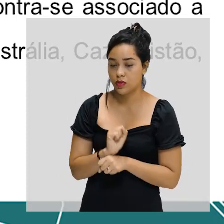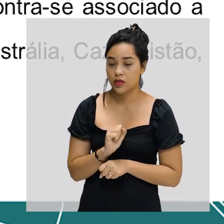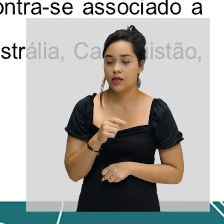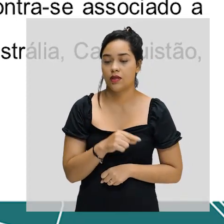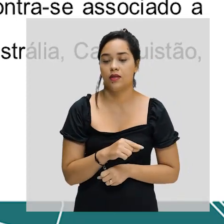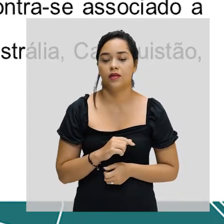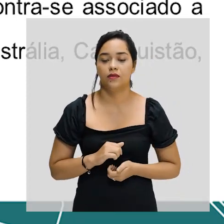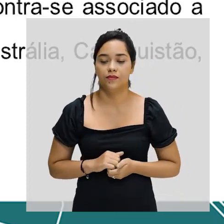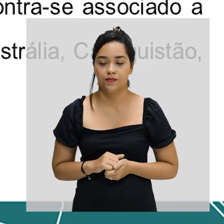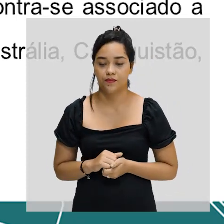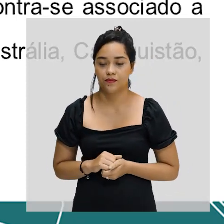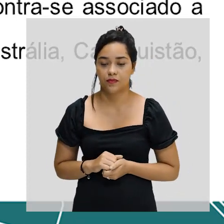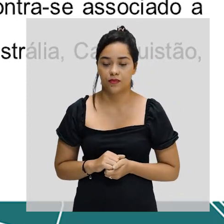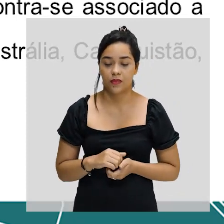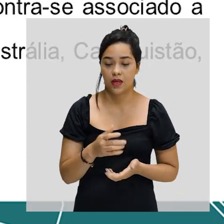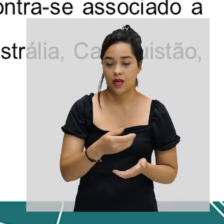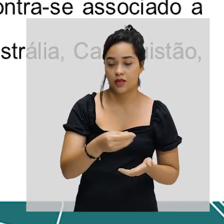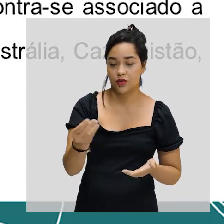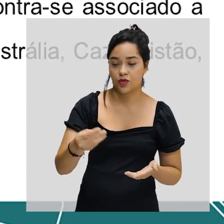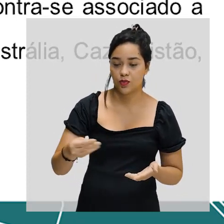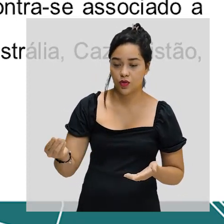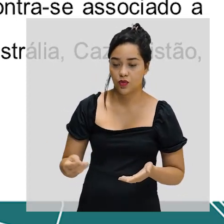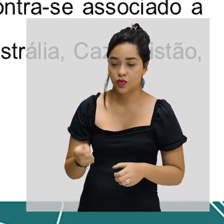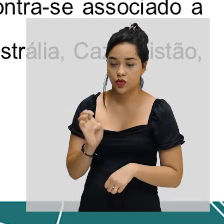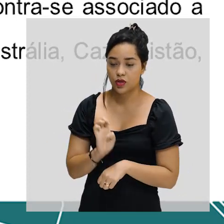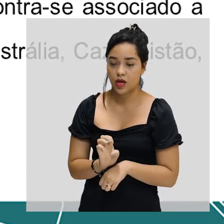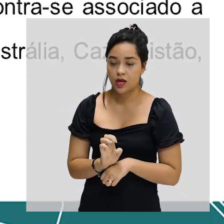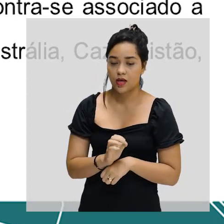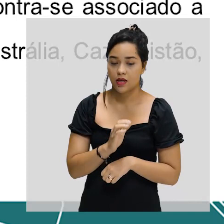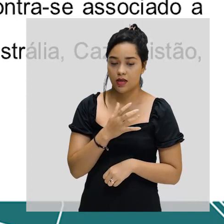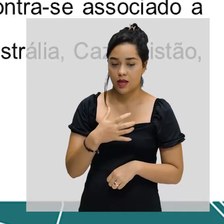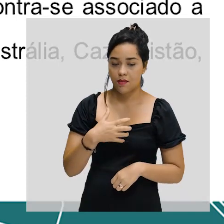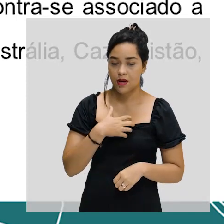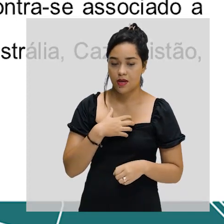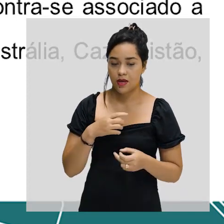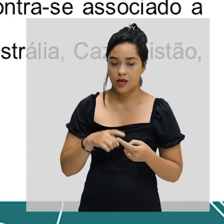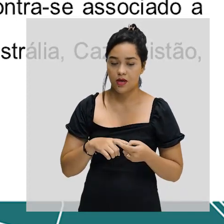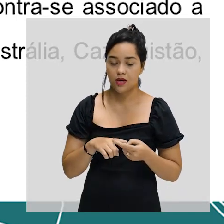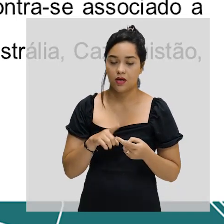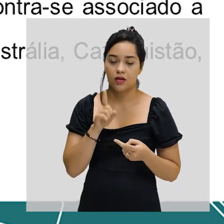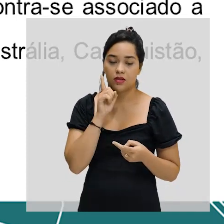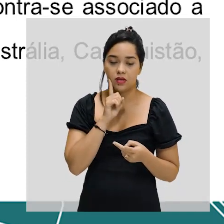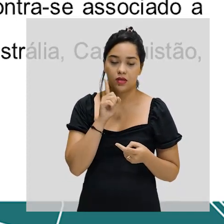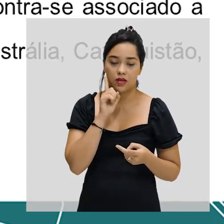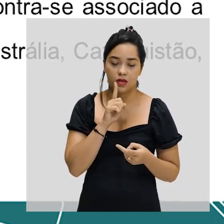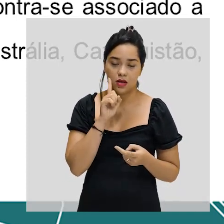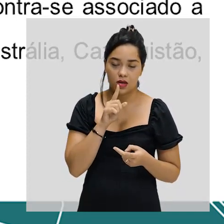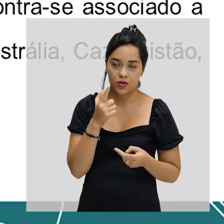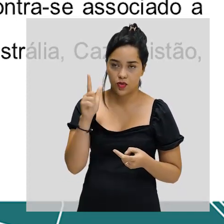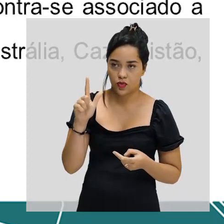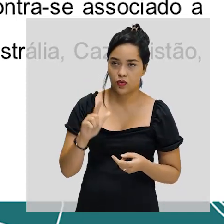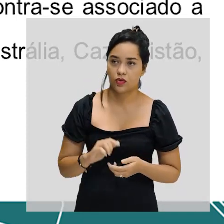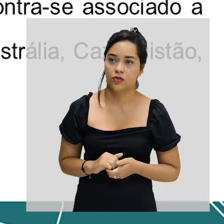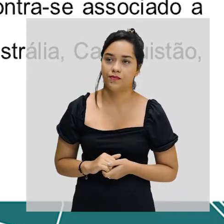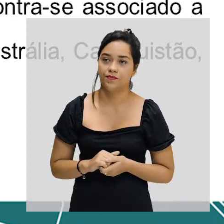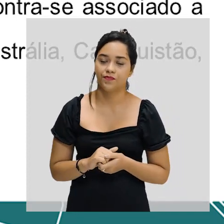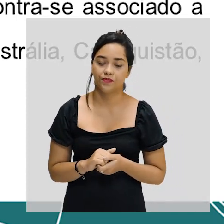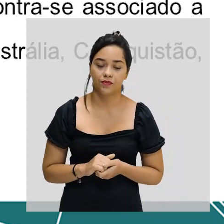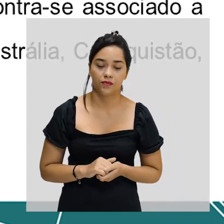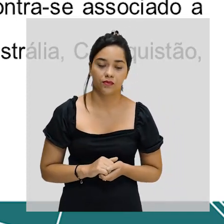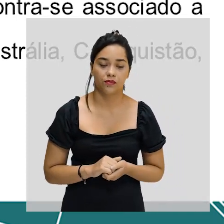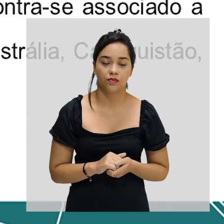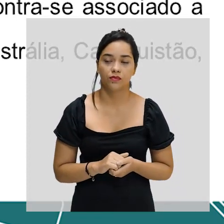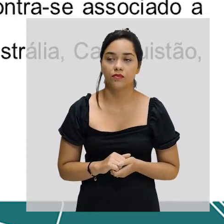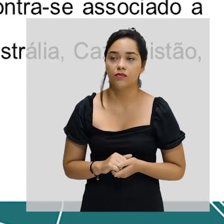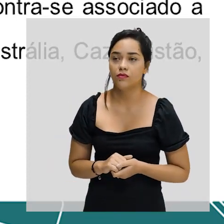244.778 toneladas de urânio contido, tá certo? Distribuídos entre os estados da Bahia, Ceará e outros